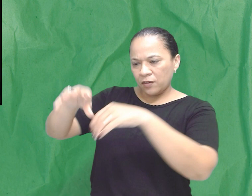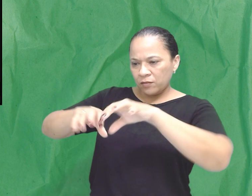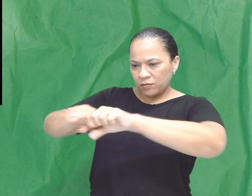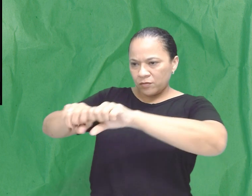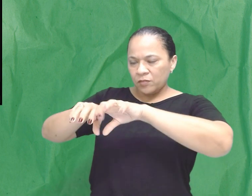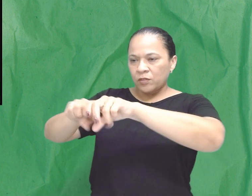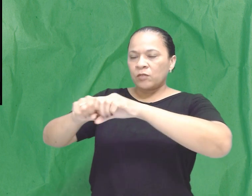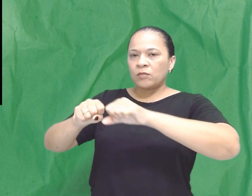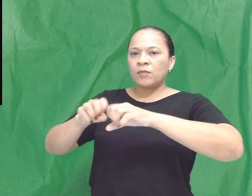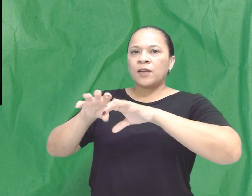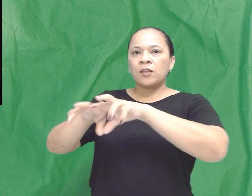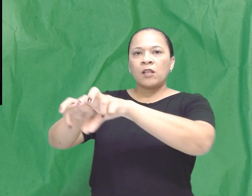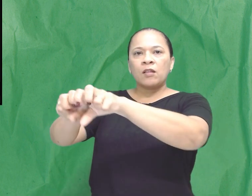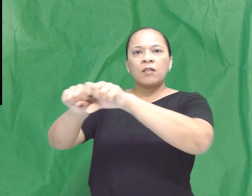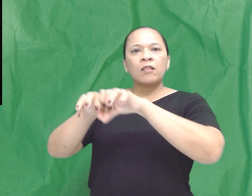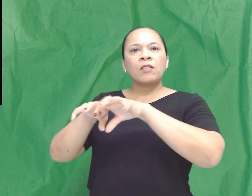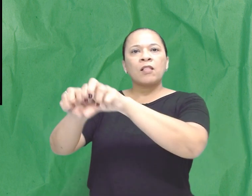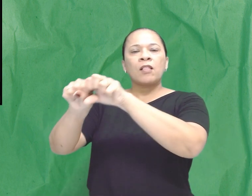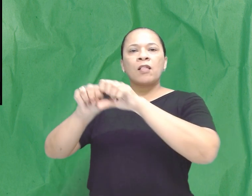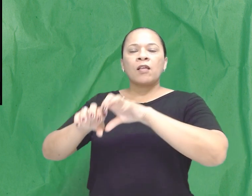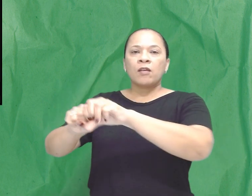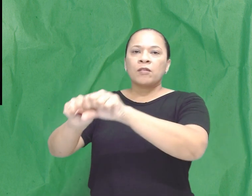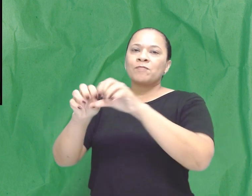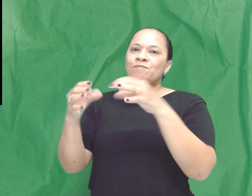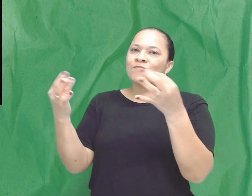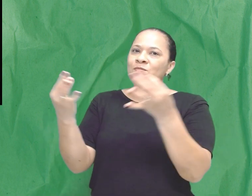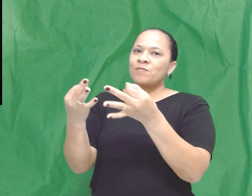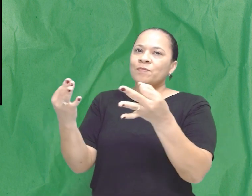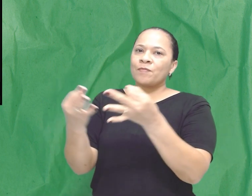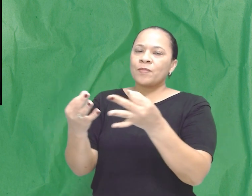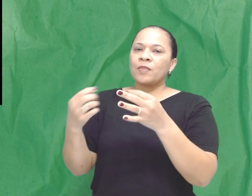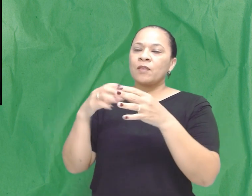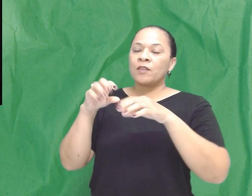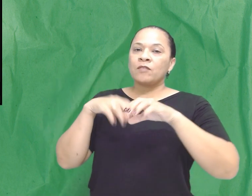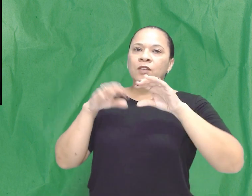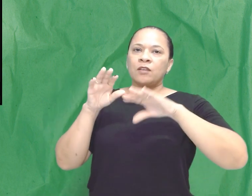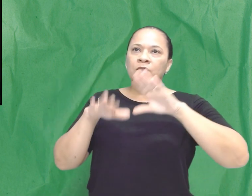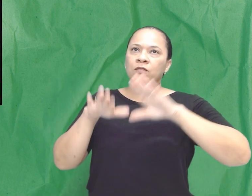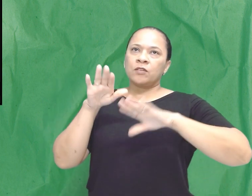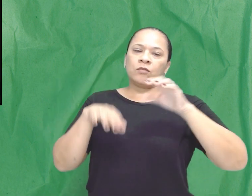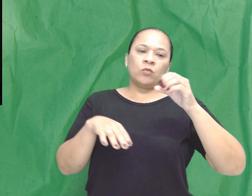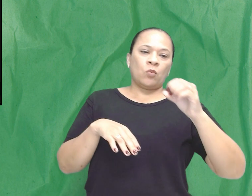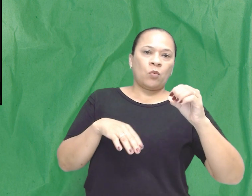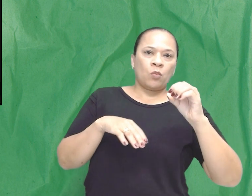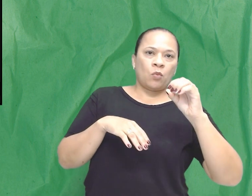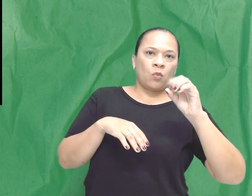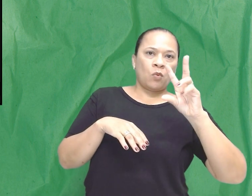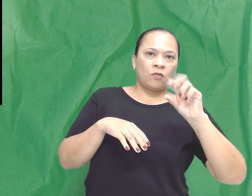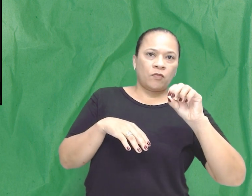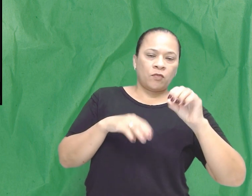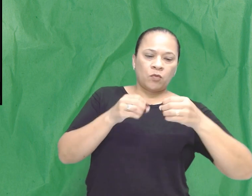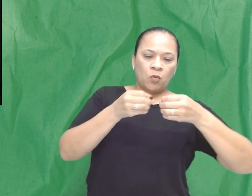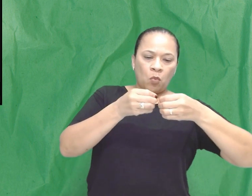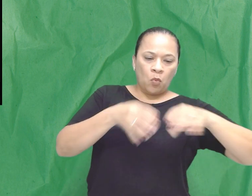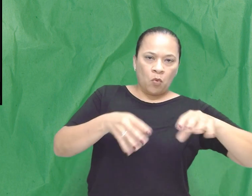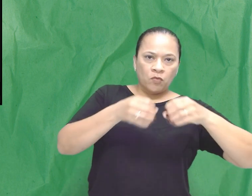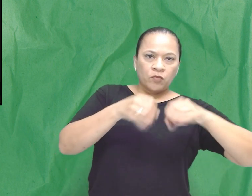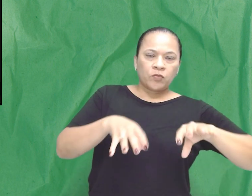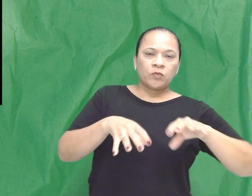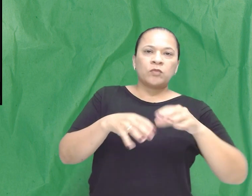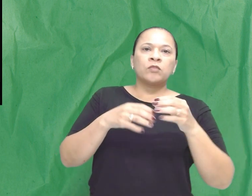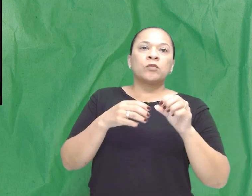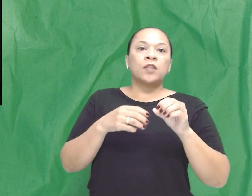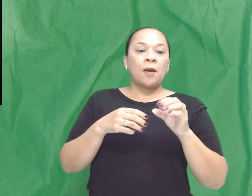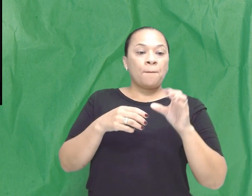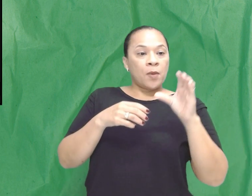importante você verificar direitinho o tamanho do seu ovo. Em geral, as receitas elas pedem peso, o ovo